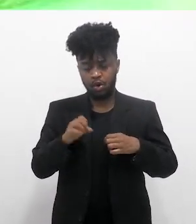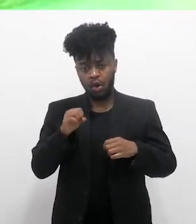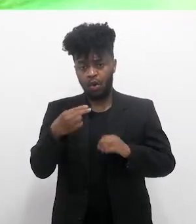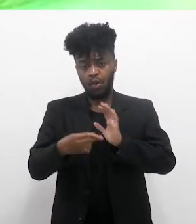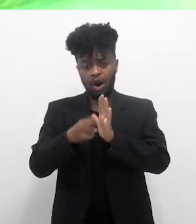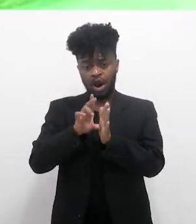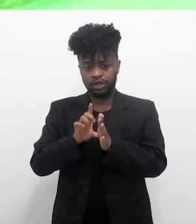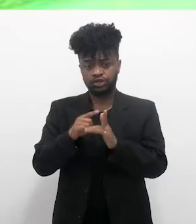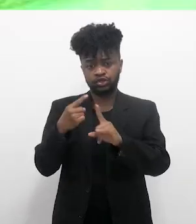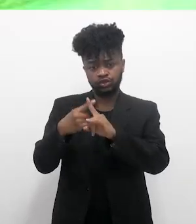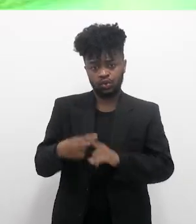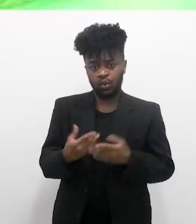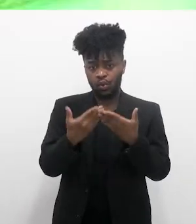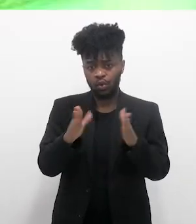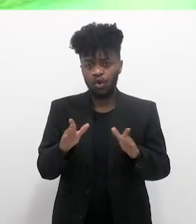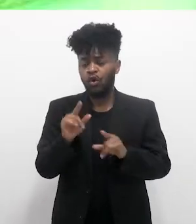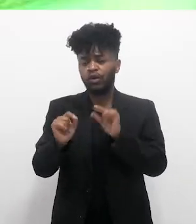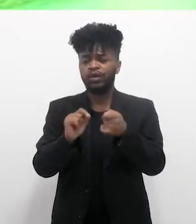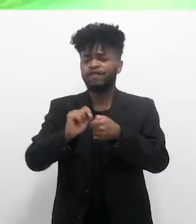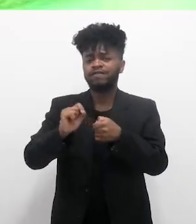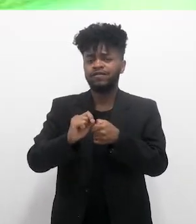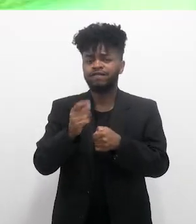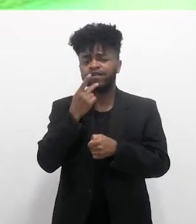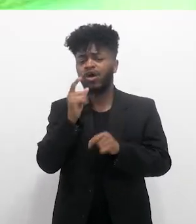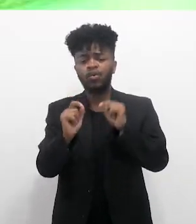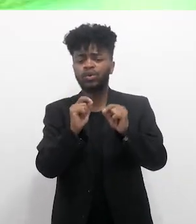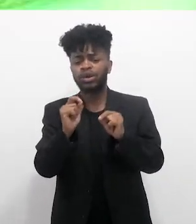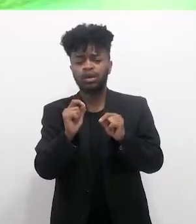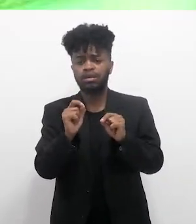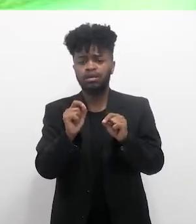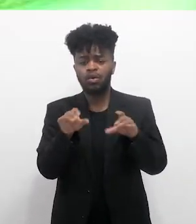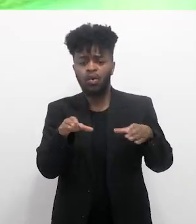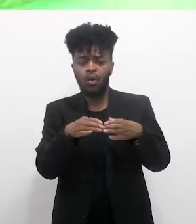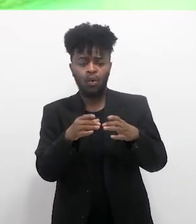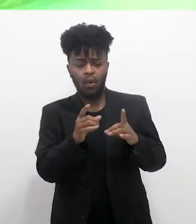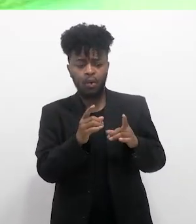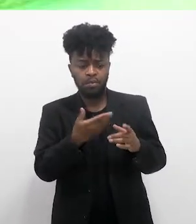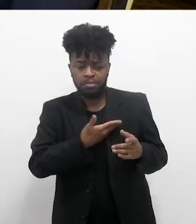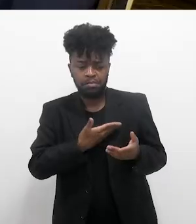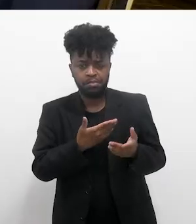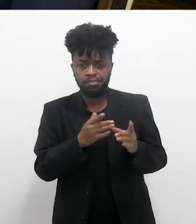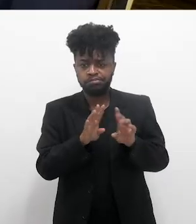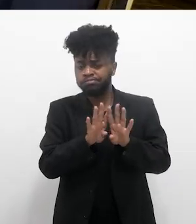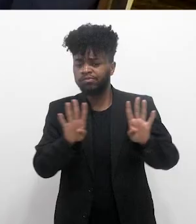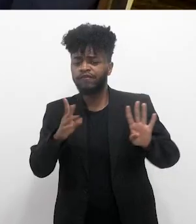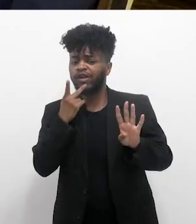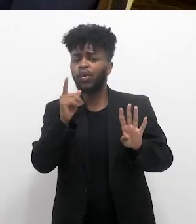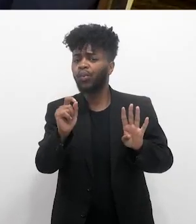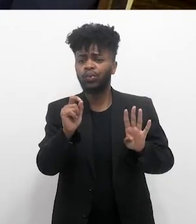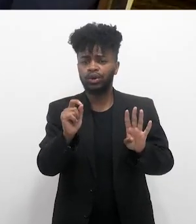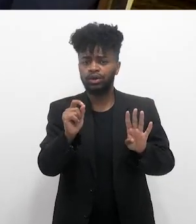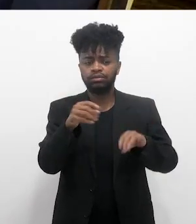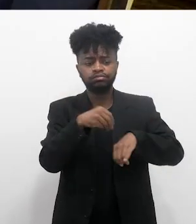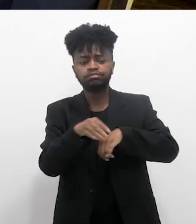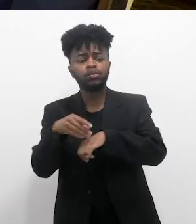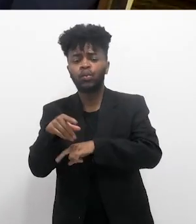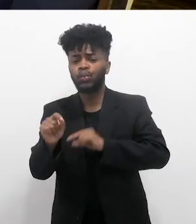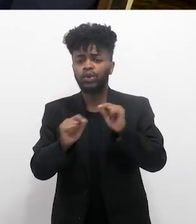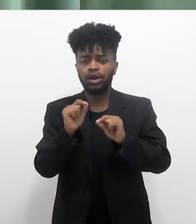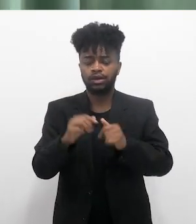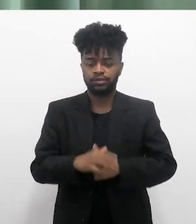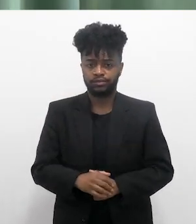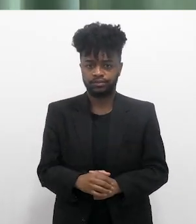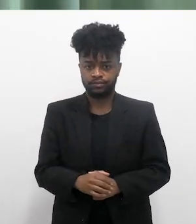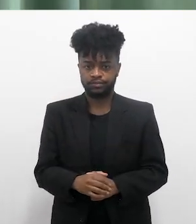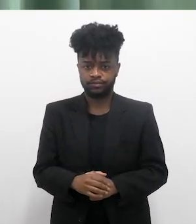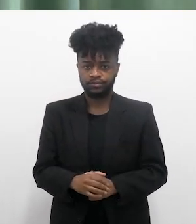bola rolar, o que ele fazia assim, falava com a torcida, com os jogadores, seus companheiros, o que você falava, o que você passava ali naquele momento?